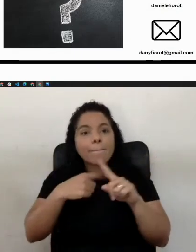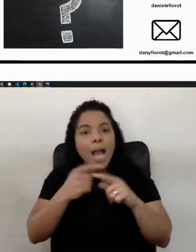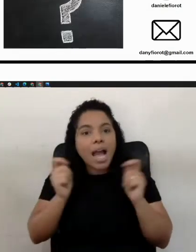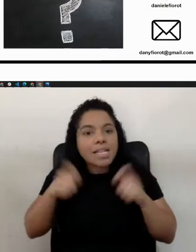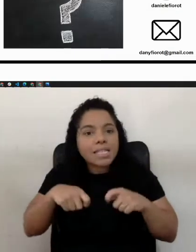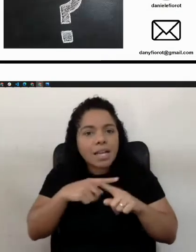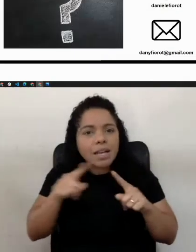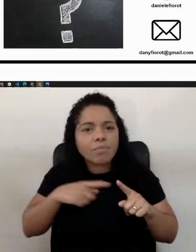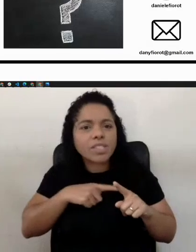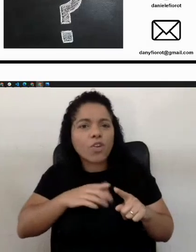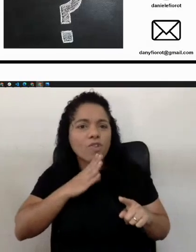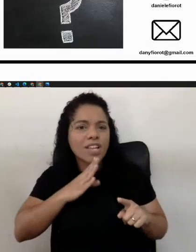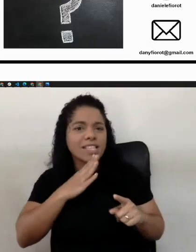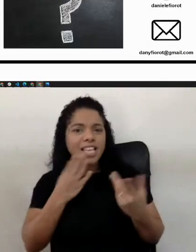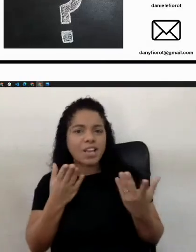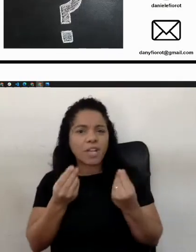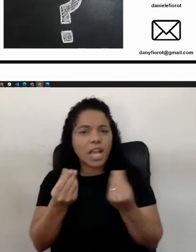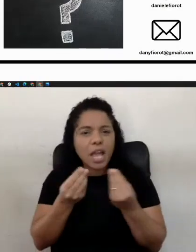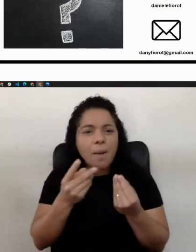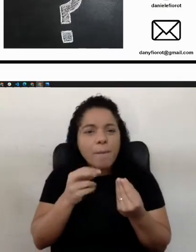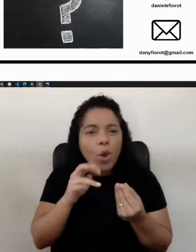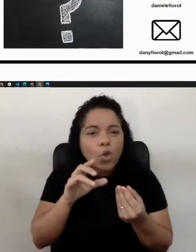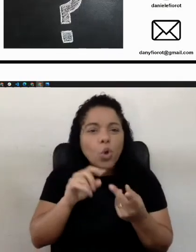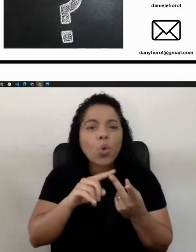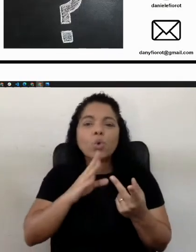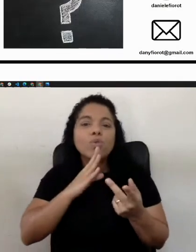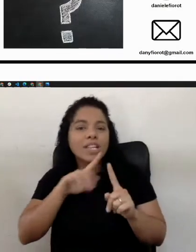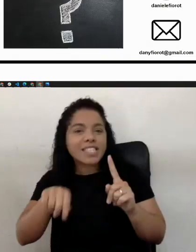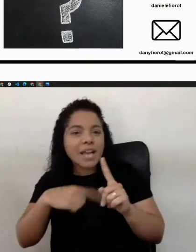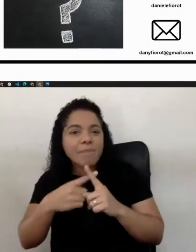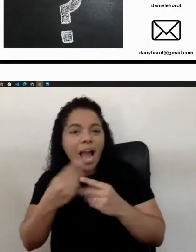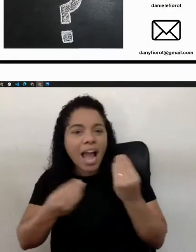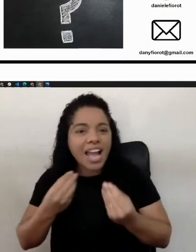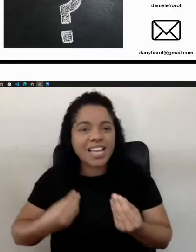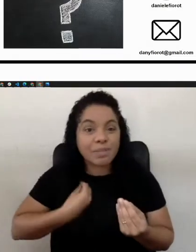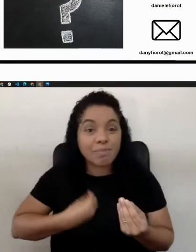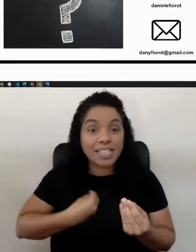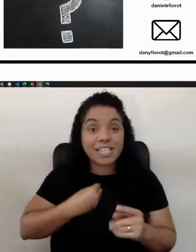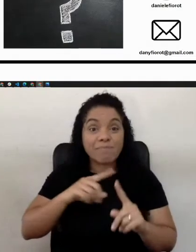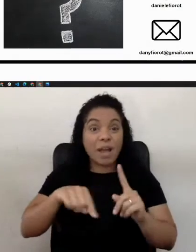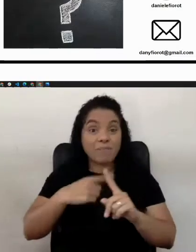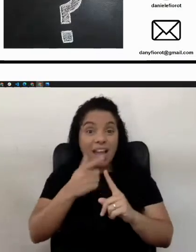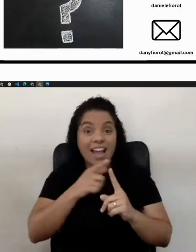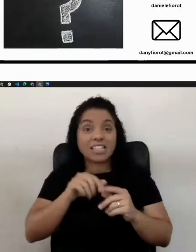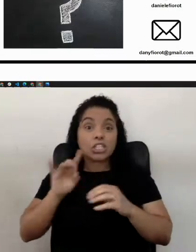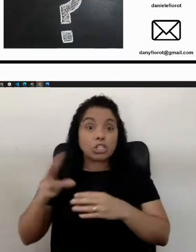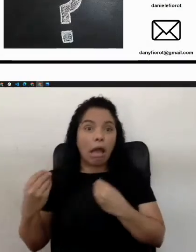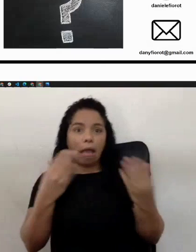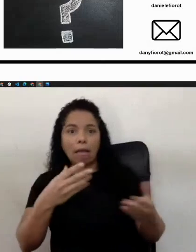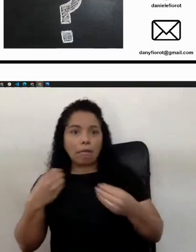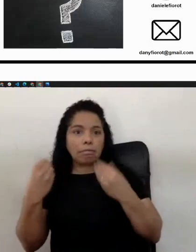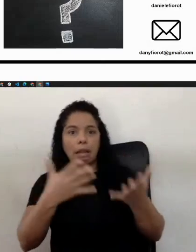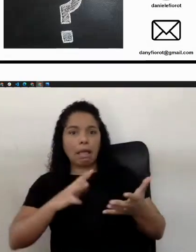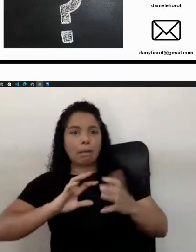mais o produto, mais tempo para você participar da construção do produto como um todo, em vez de ser só o entregador de